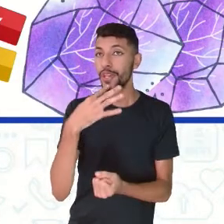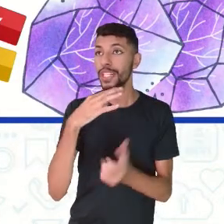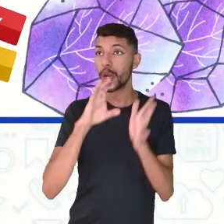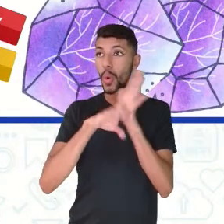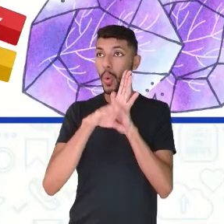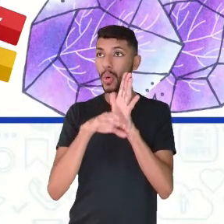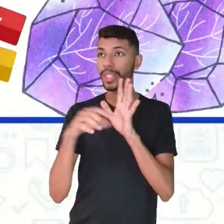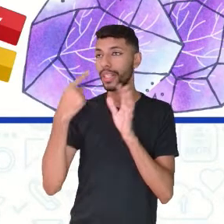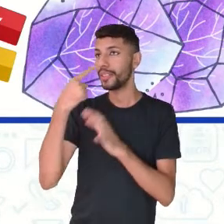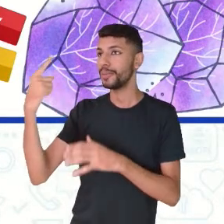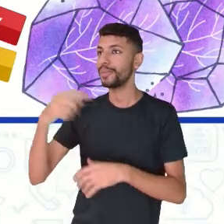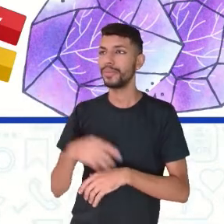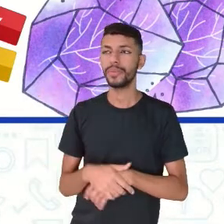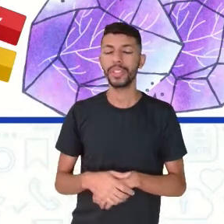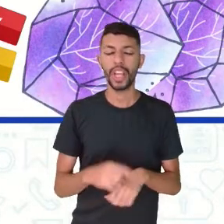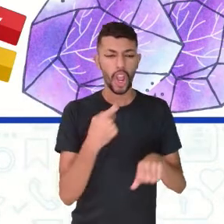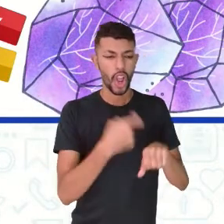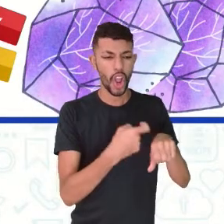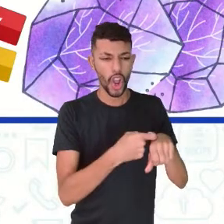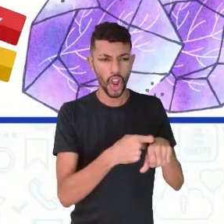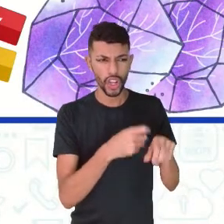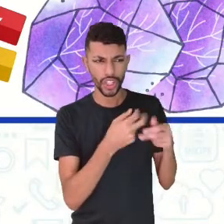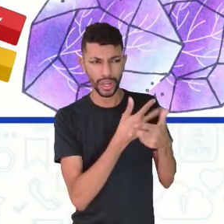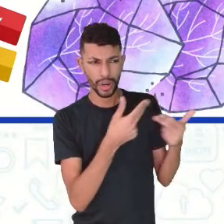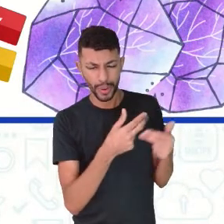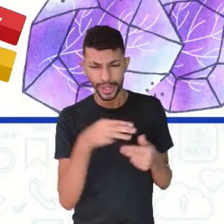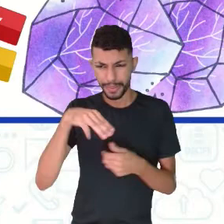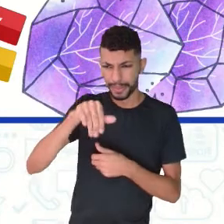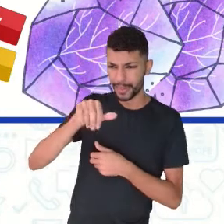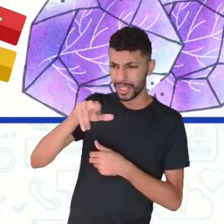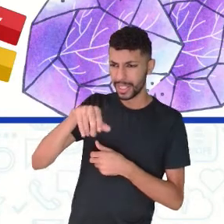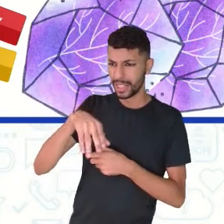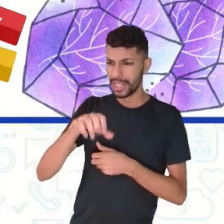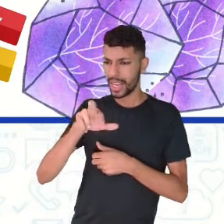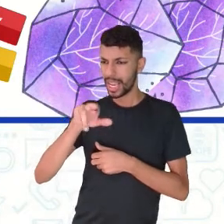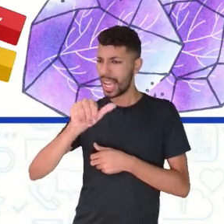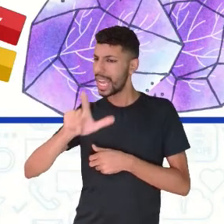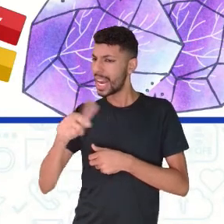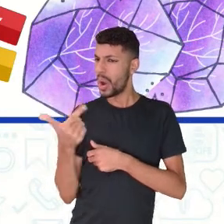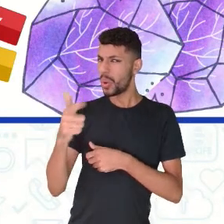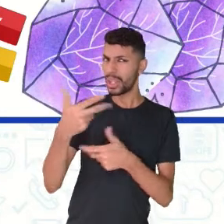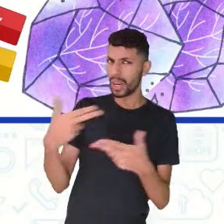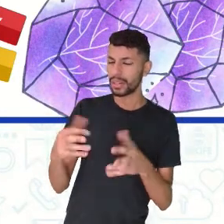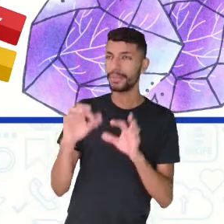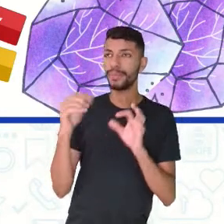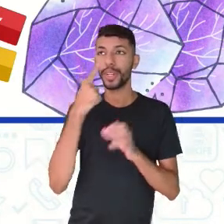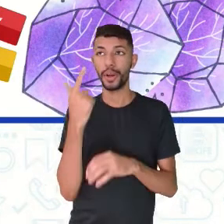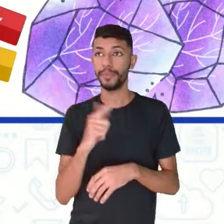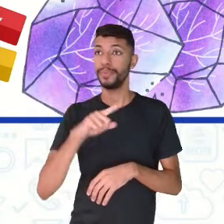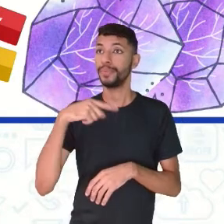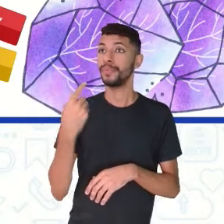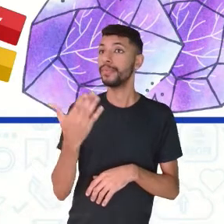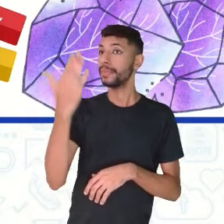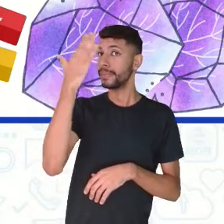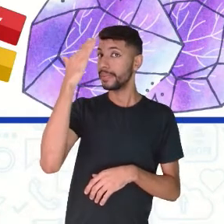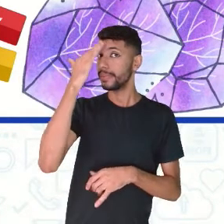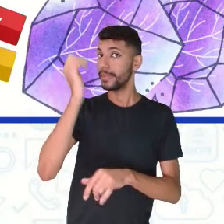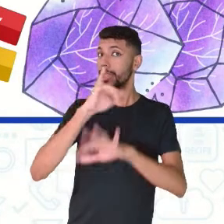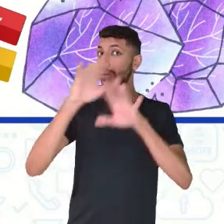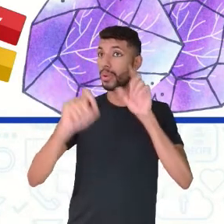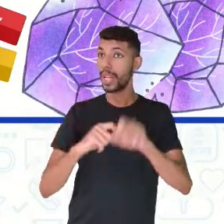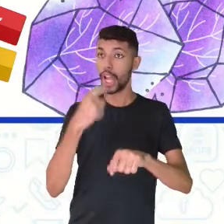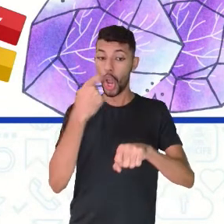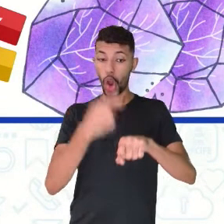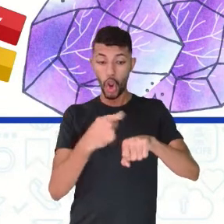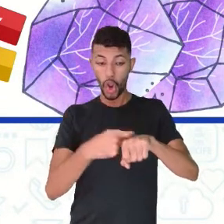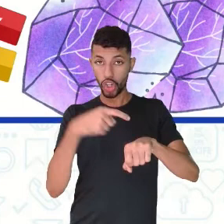assim, professora? Rocha é uma coisa e mineral é outra? Olha o que eu coloquei, ó. Sabendo que as rochas são formadas